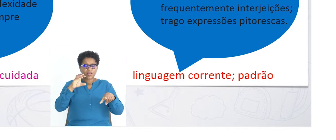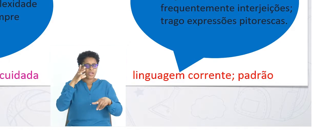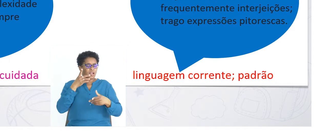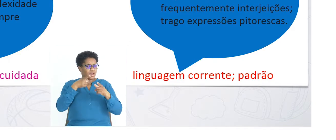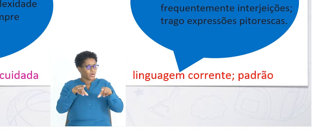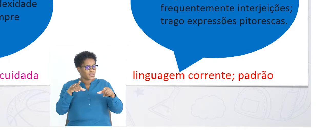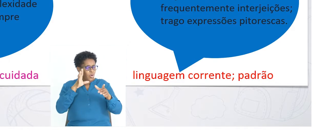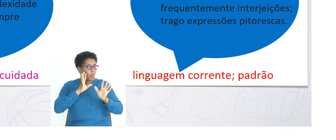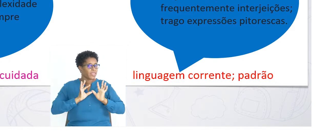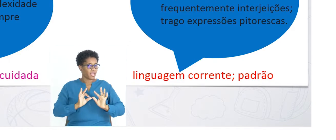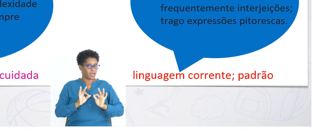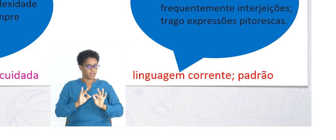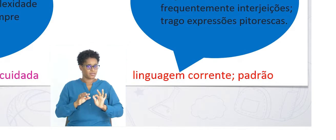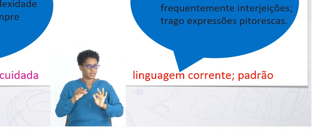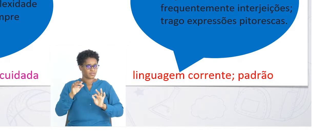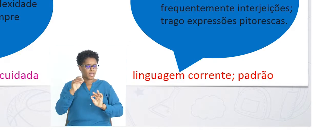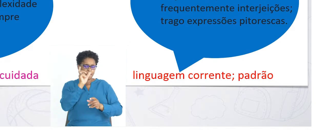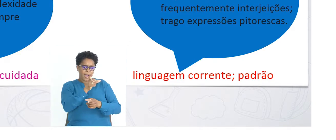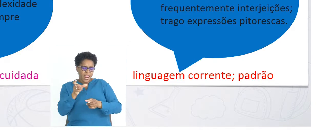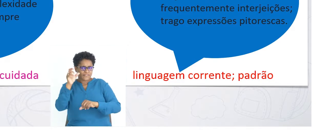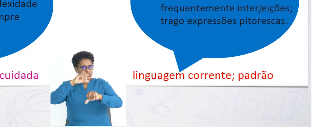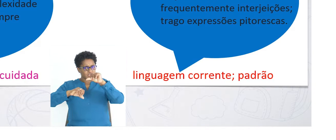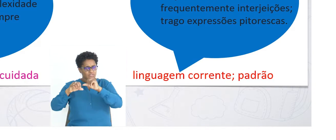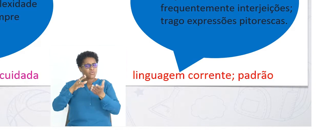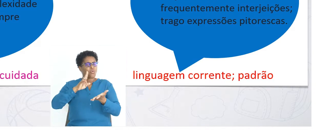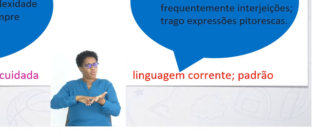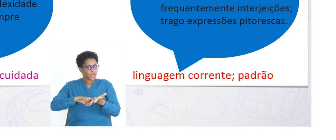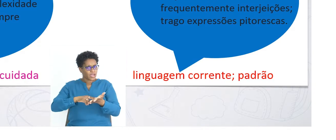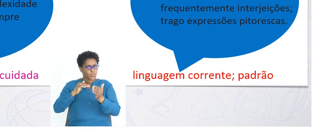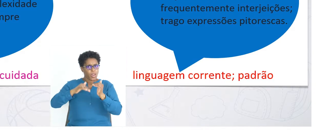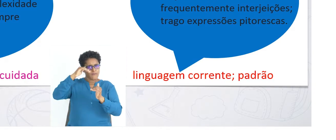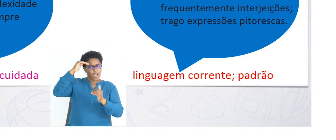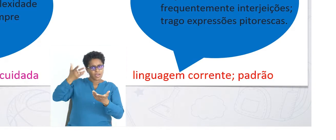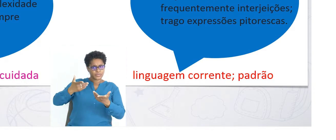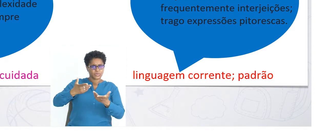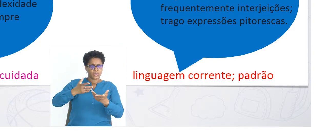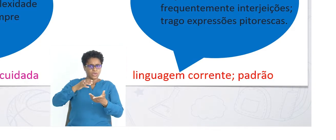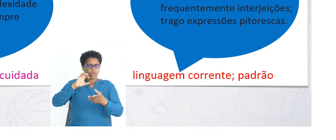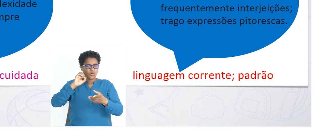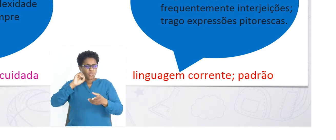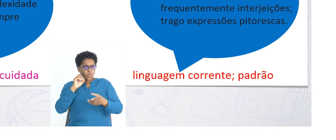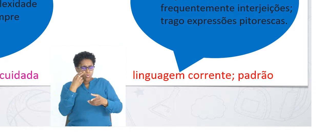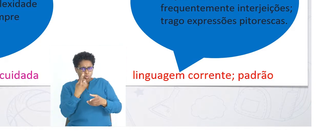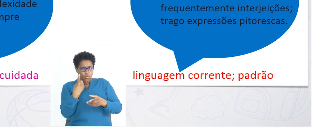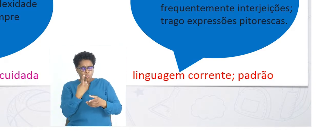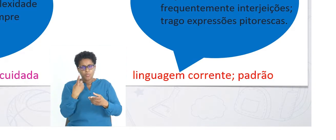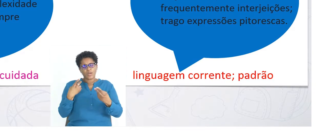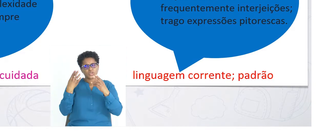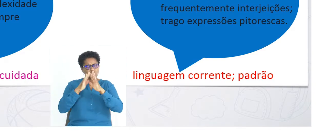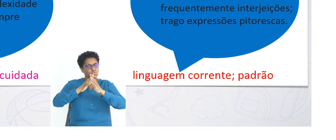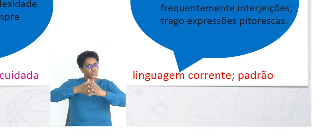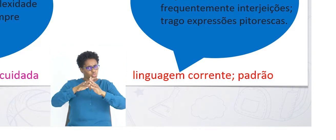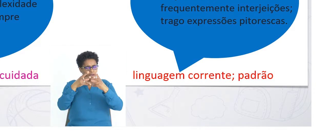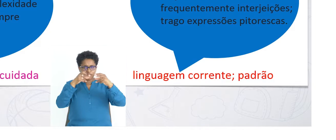cuidado. O que é que a linguagem cuidado traz? Vocabulário seletivo, concreto, elevado, uma estrutura frásica